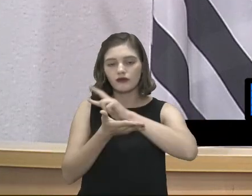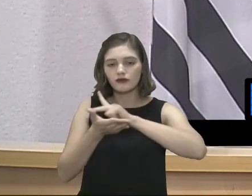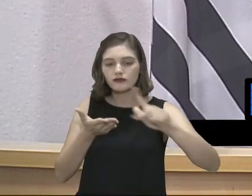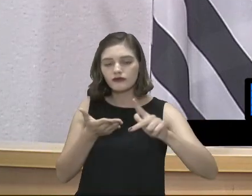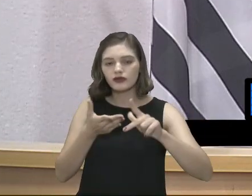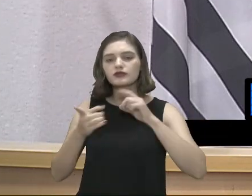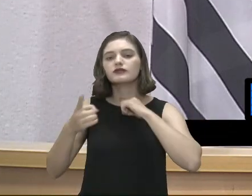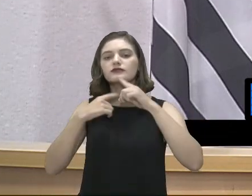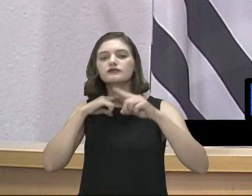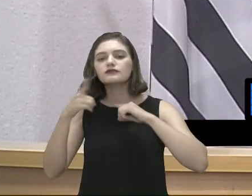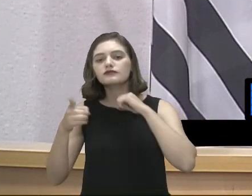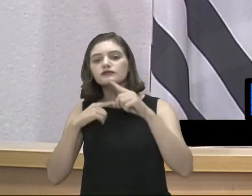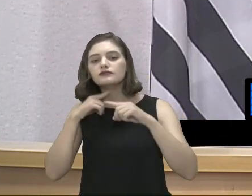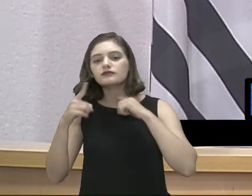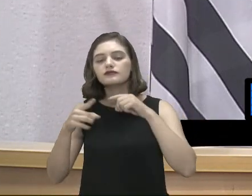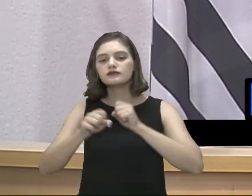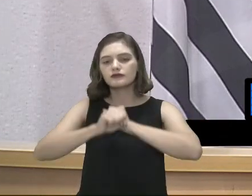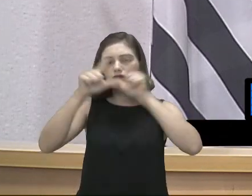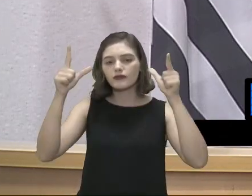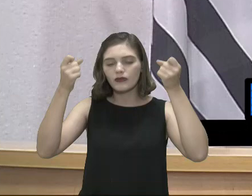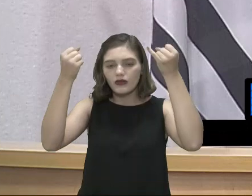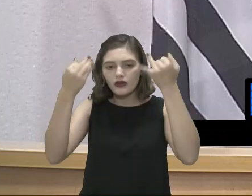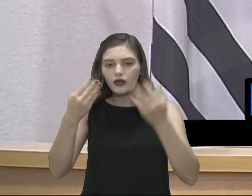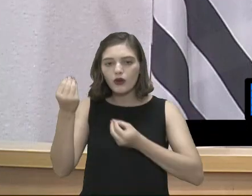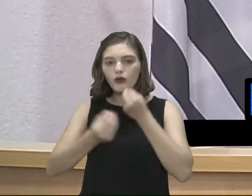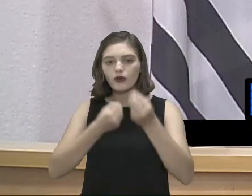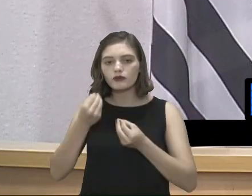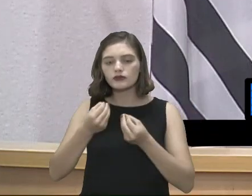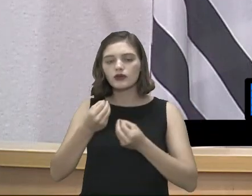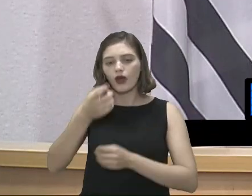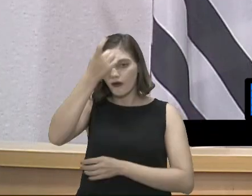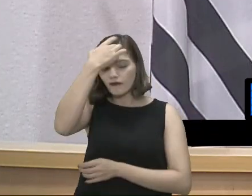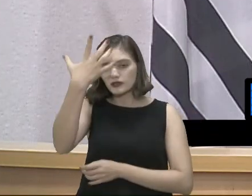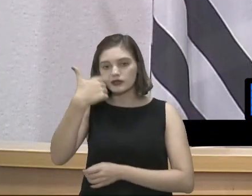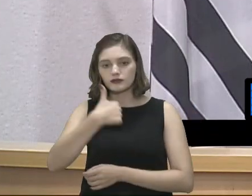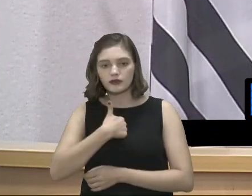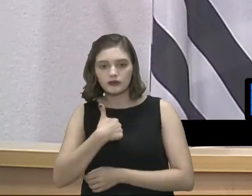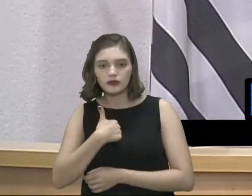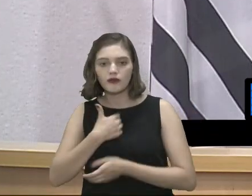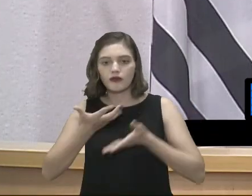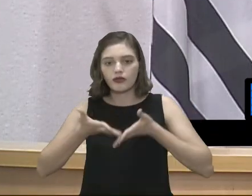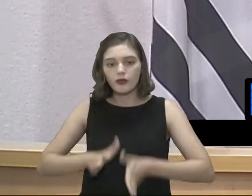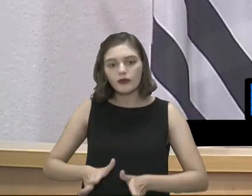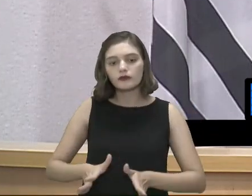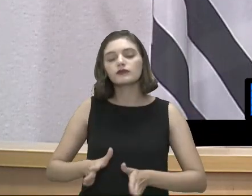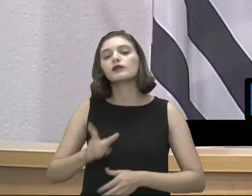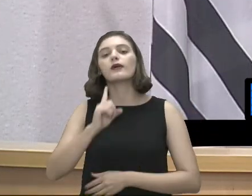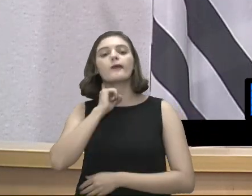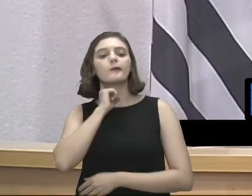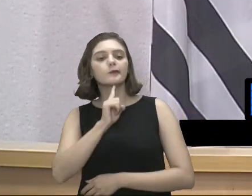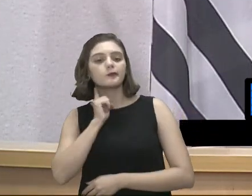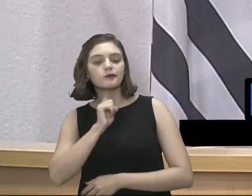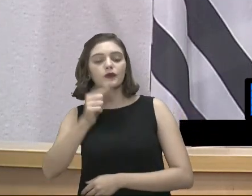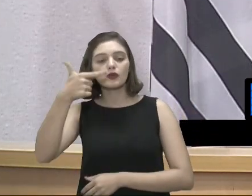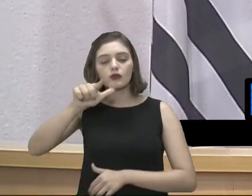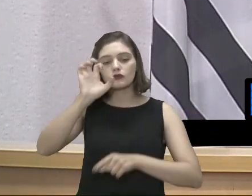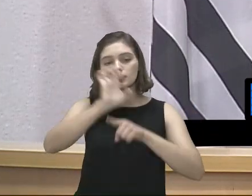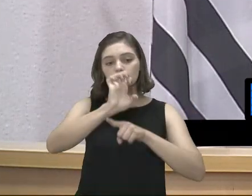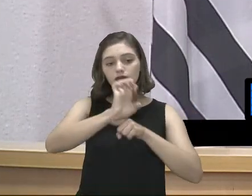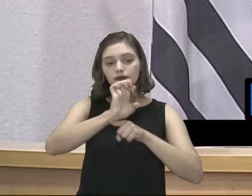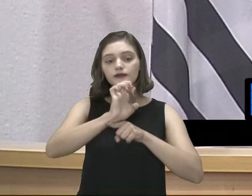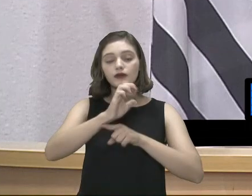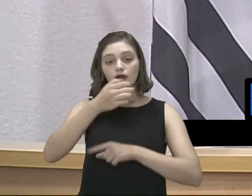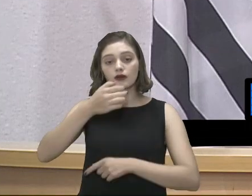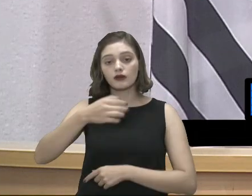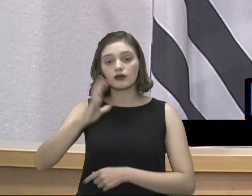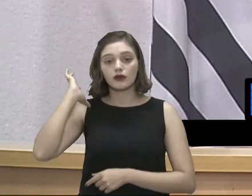dúvidas ainda a esclarecer sobre como seria uma facilidade para mim, né, que nasci num outro estado e tudo, para resolver